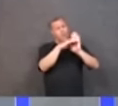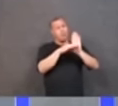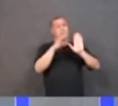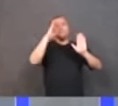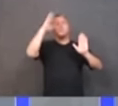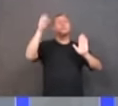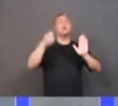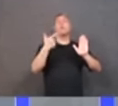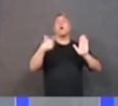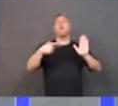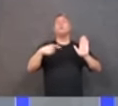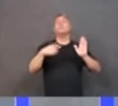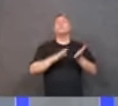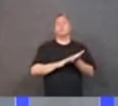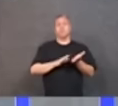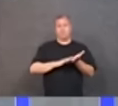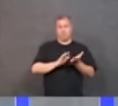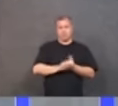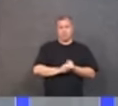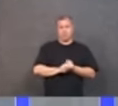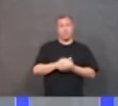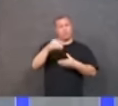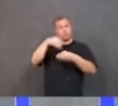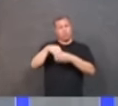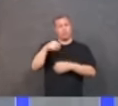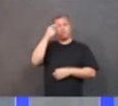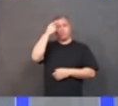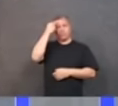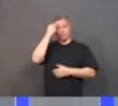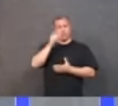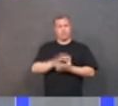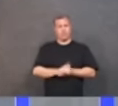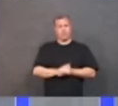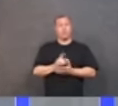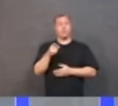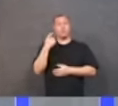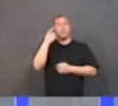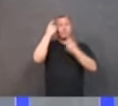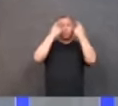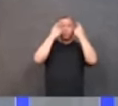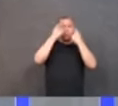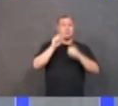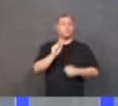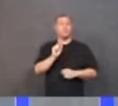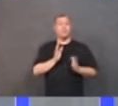no âmbito da instituição. Então, a nossa preocupação em relação a esse